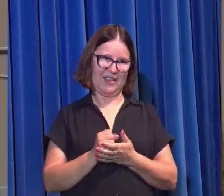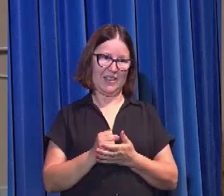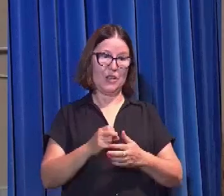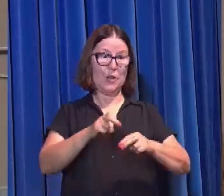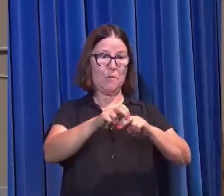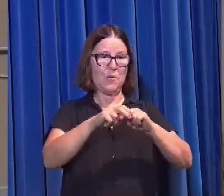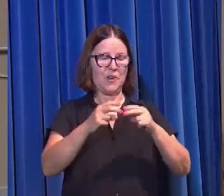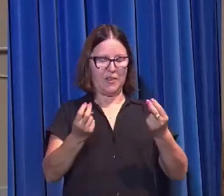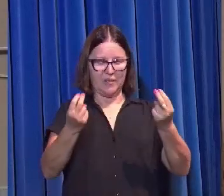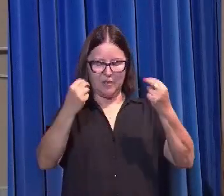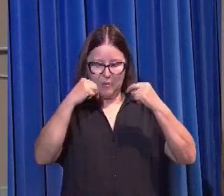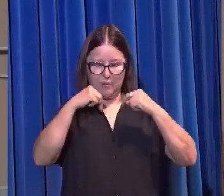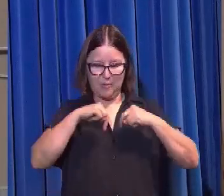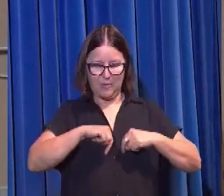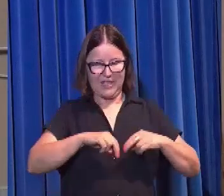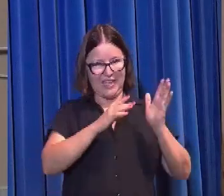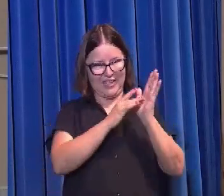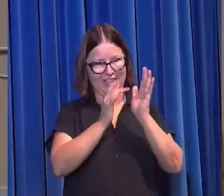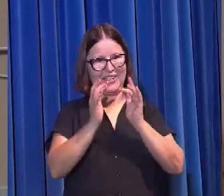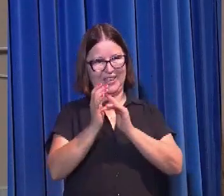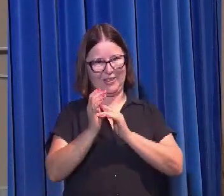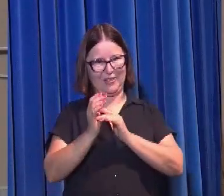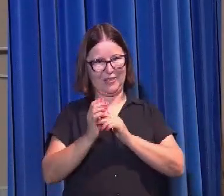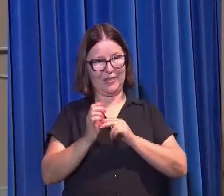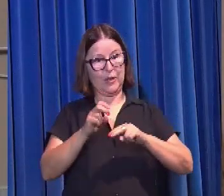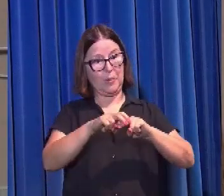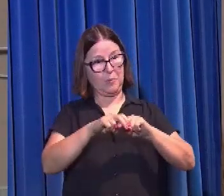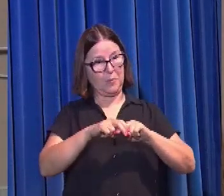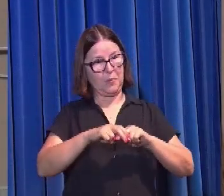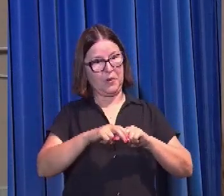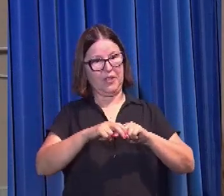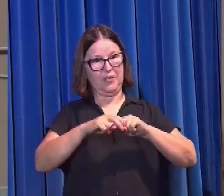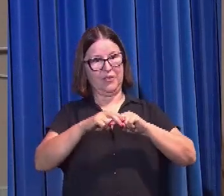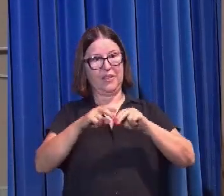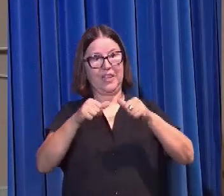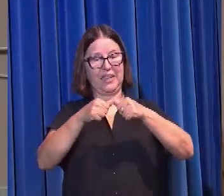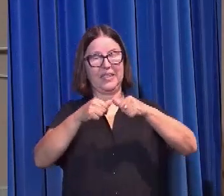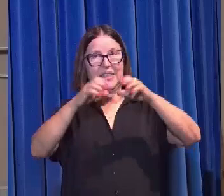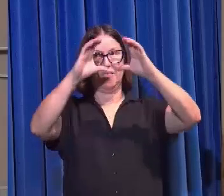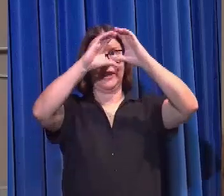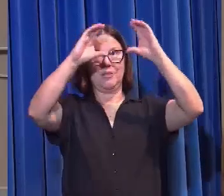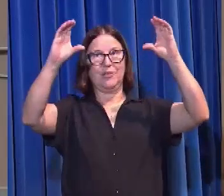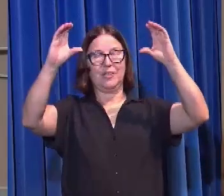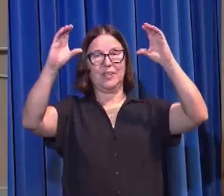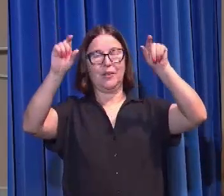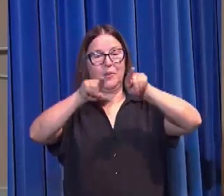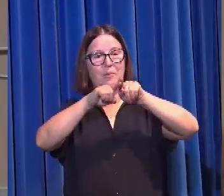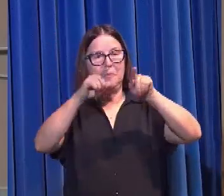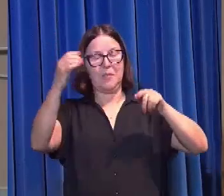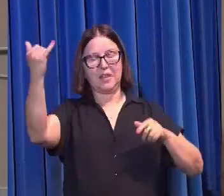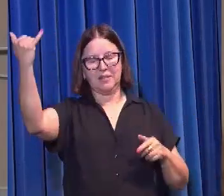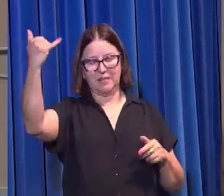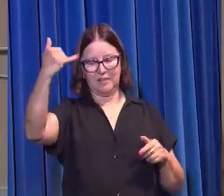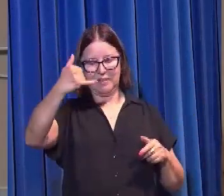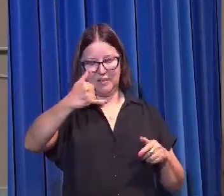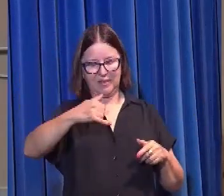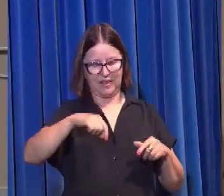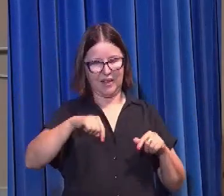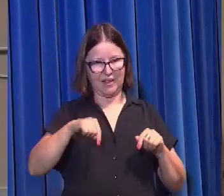regiões inferiores da terra? Aquele que desceu também é o mesmo que subiu acima de todos os céus para encher todas as